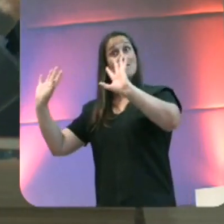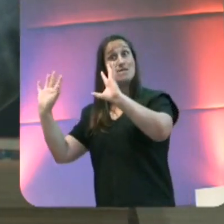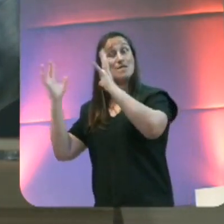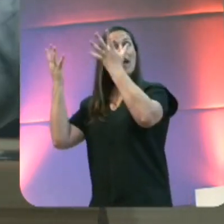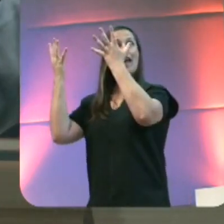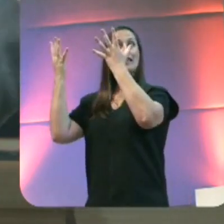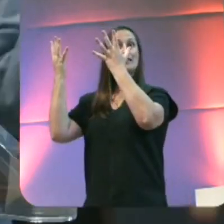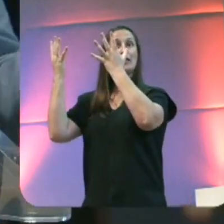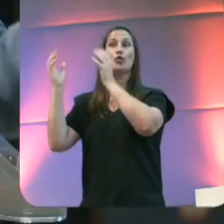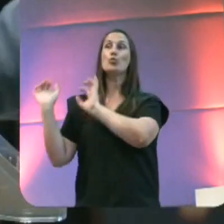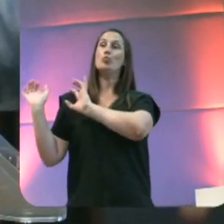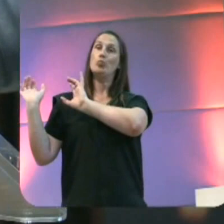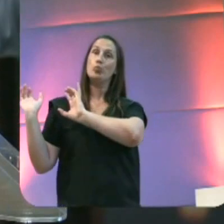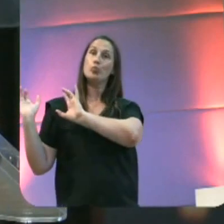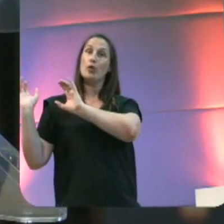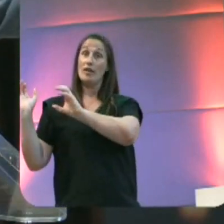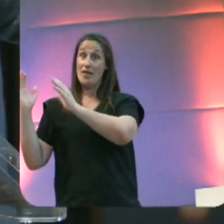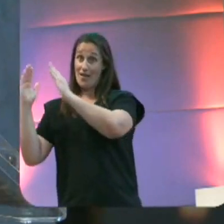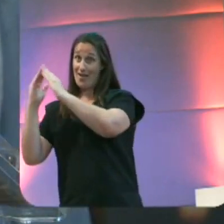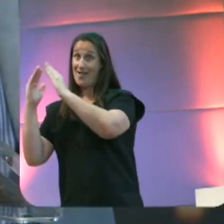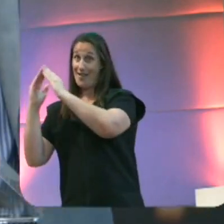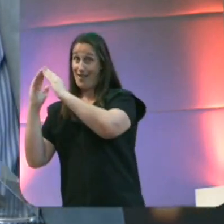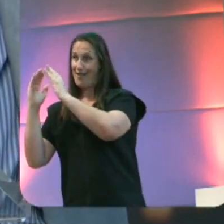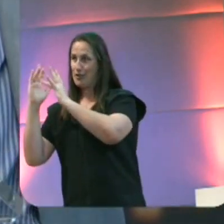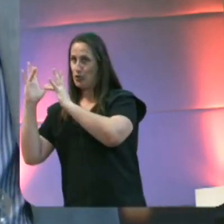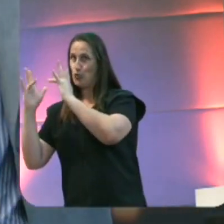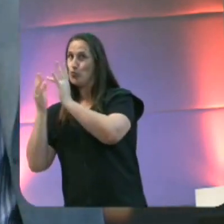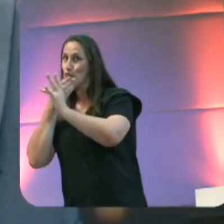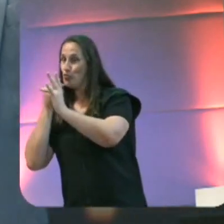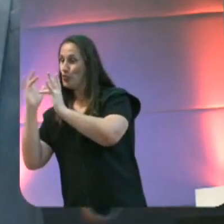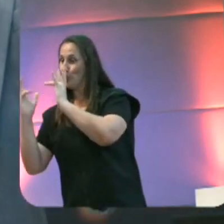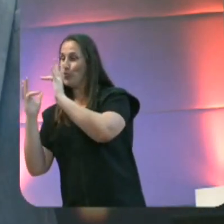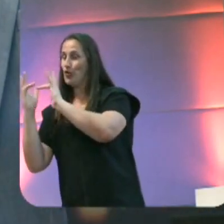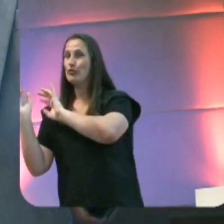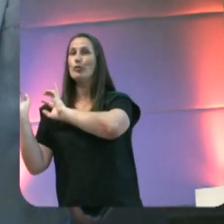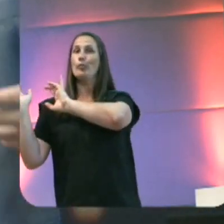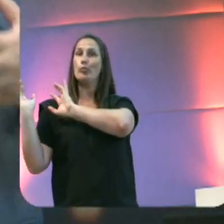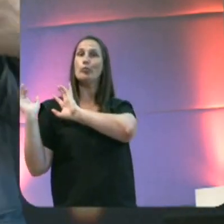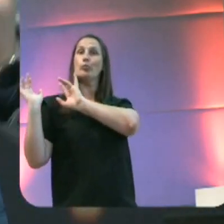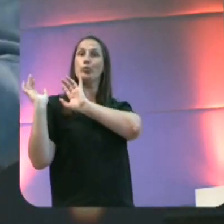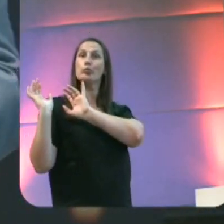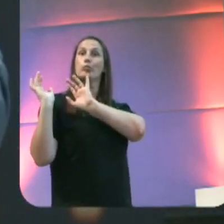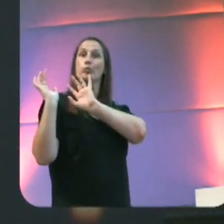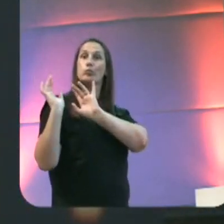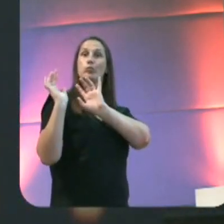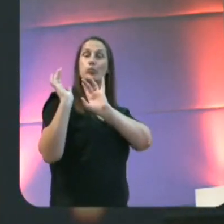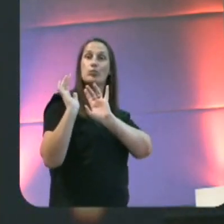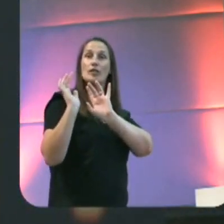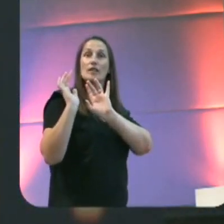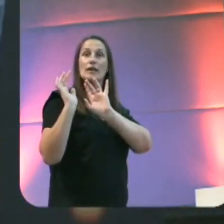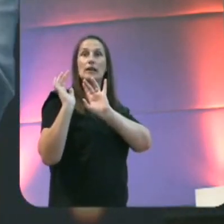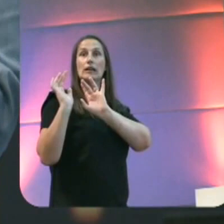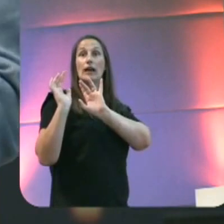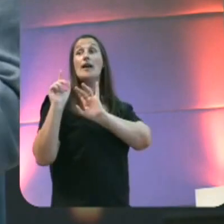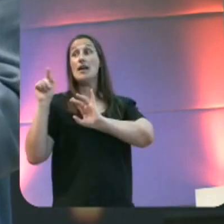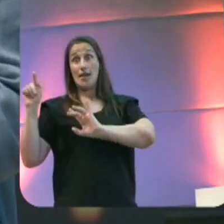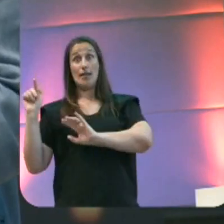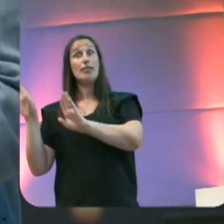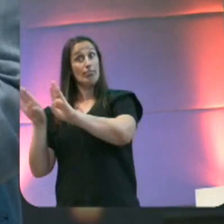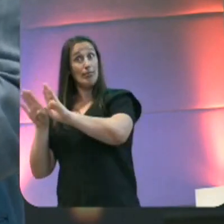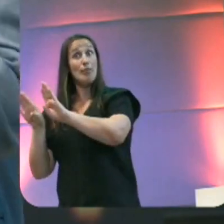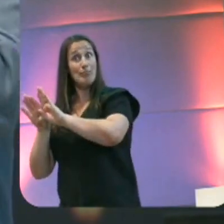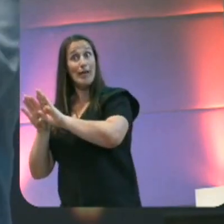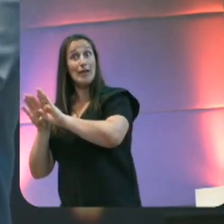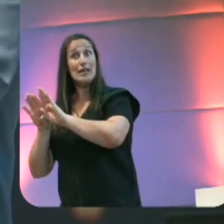o cortejo saía da casa do noivo, e ele também tinha os seus